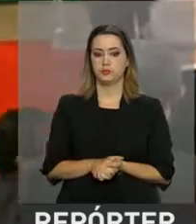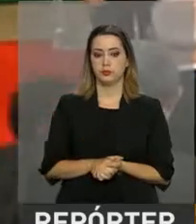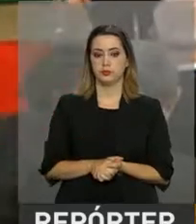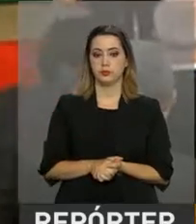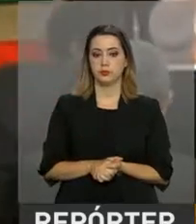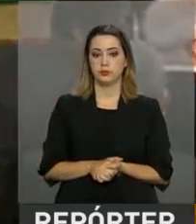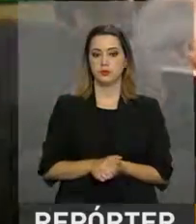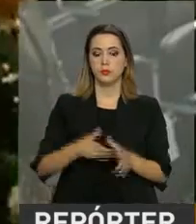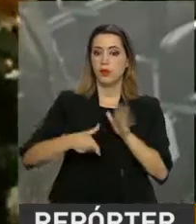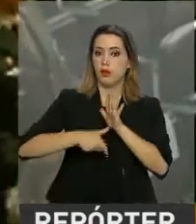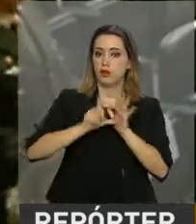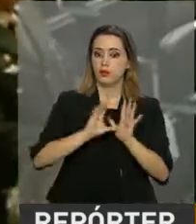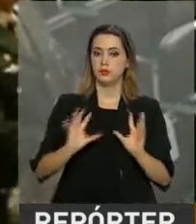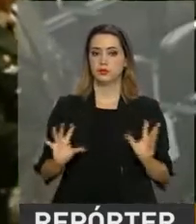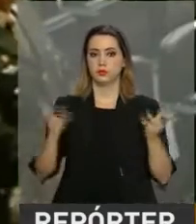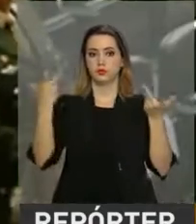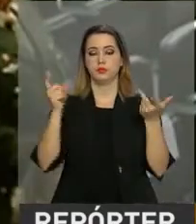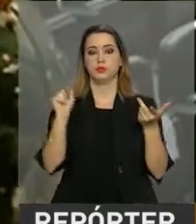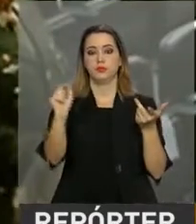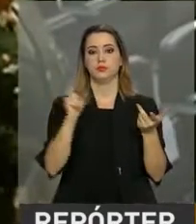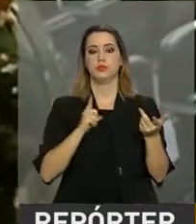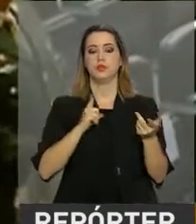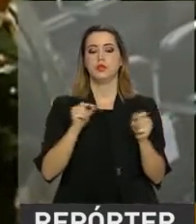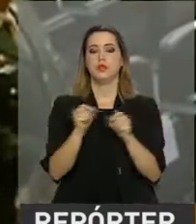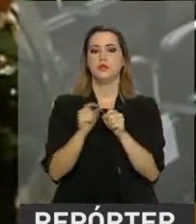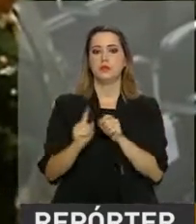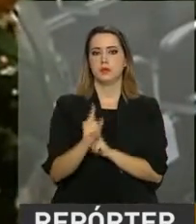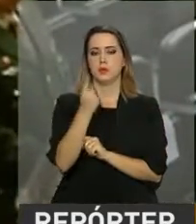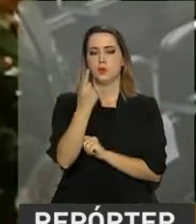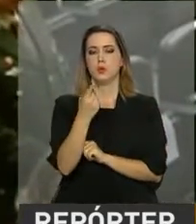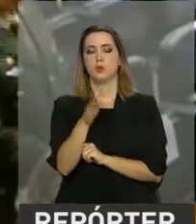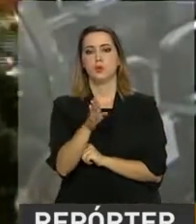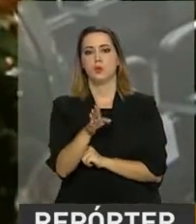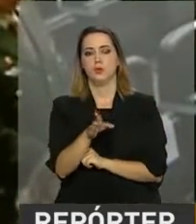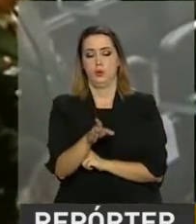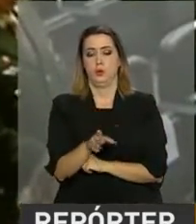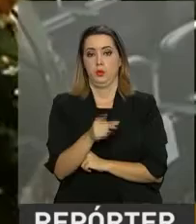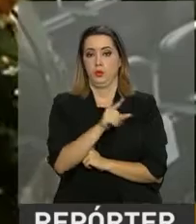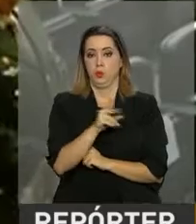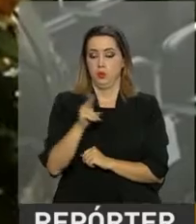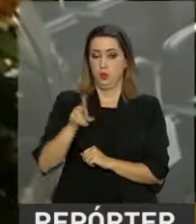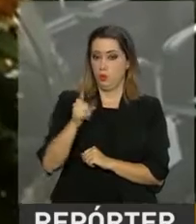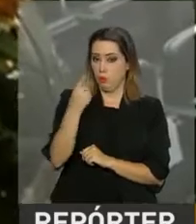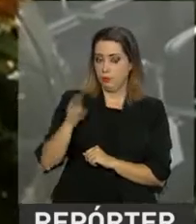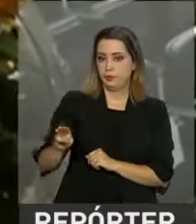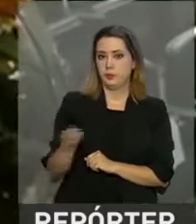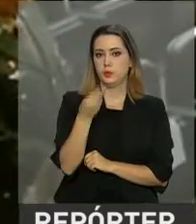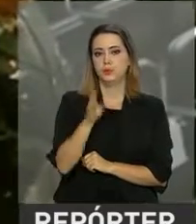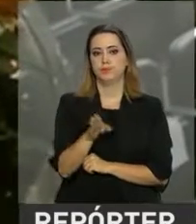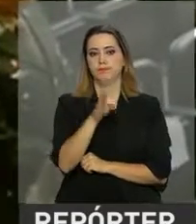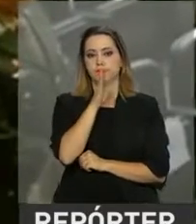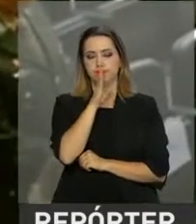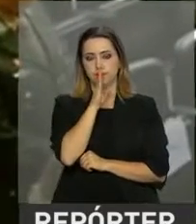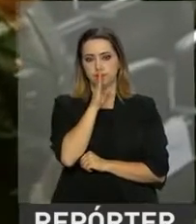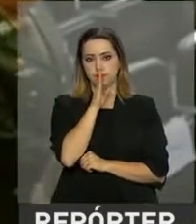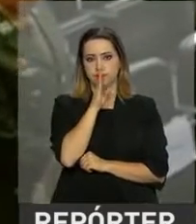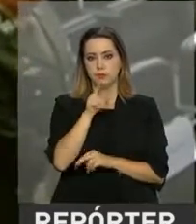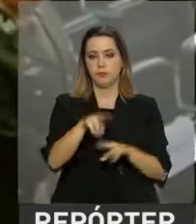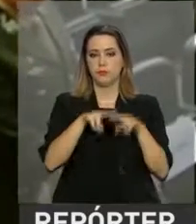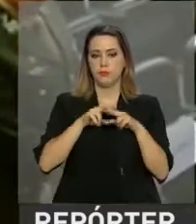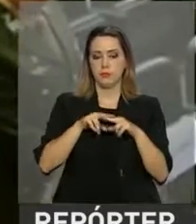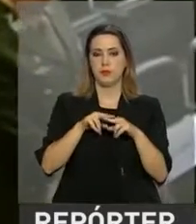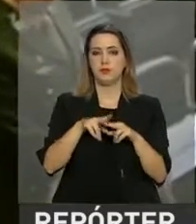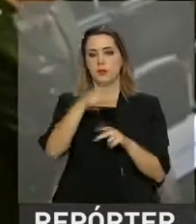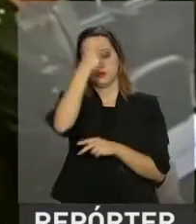antes da cerimônia as autoridades fizeram um minuto de silêncio pelas vítimas da tragédia em medellín na colômbia envolvendo